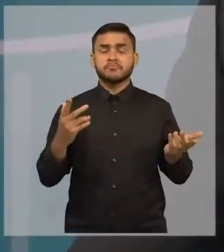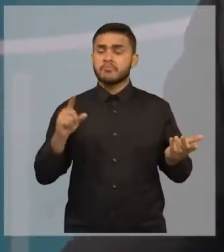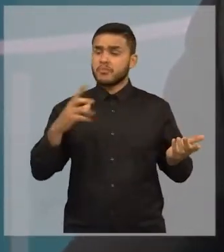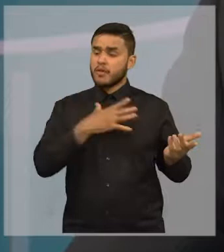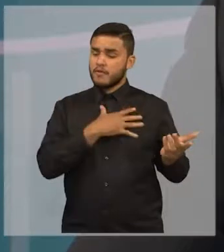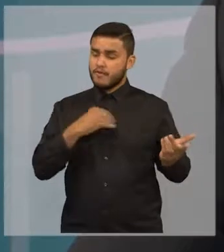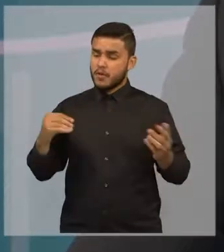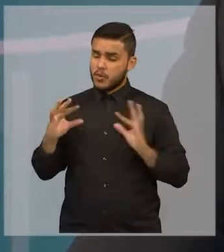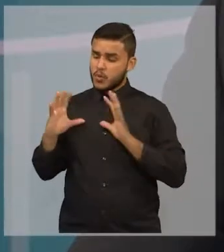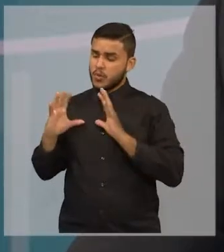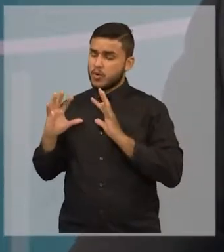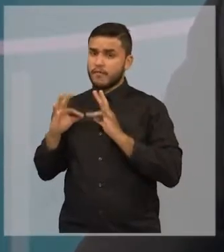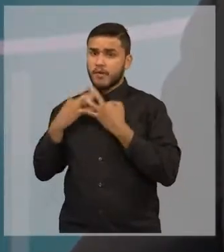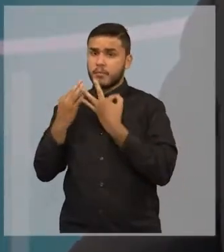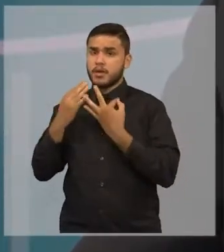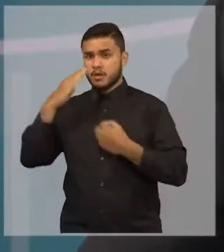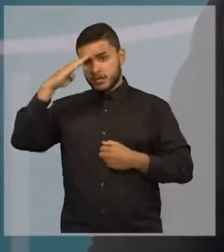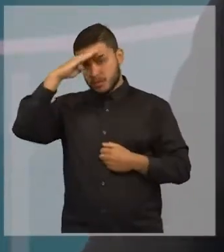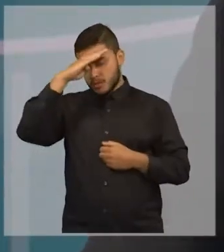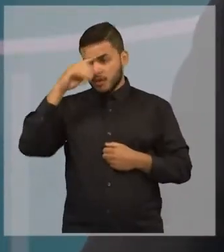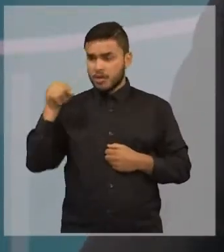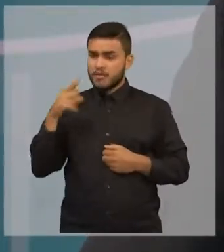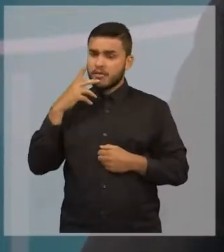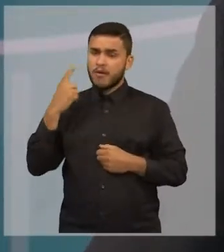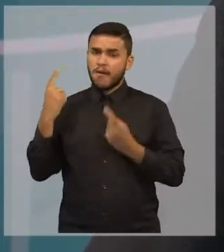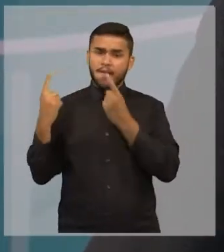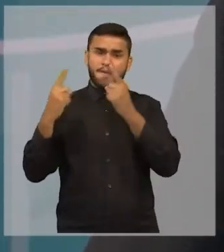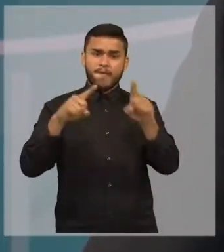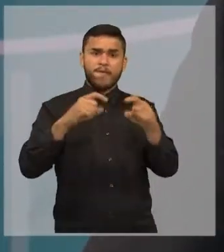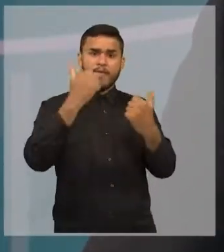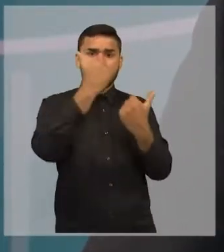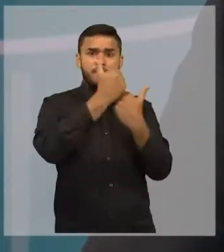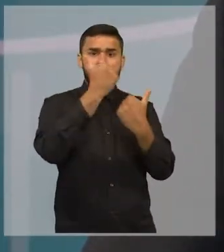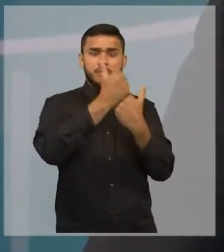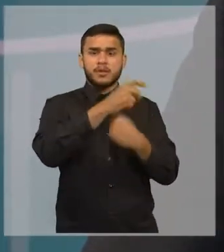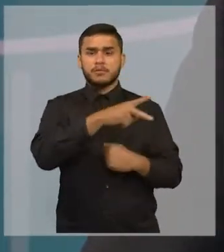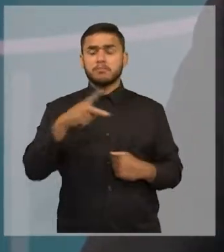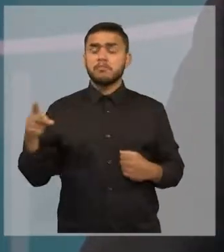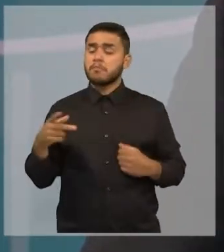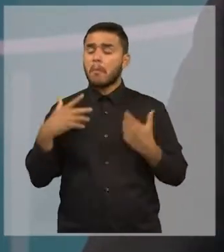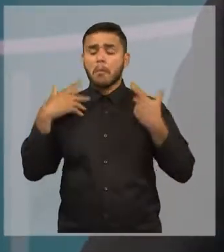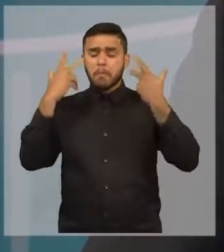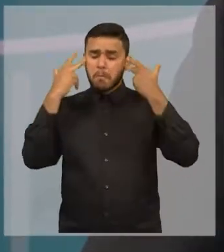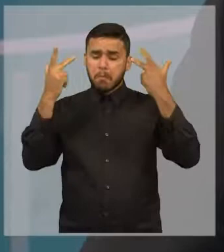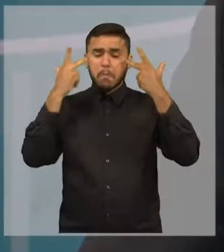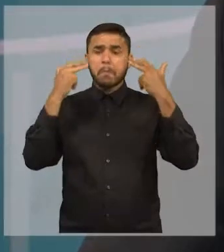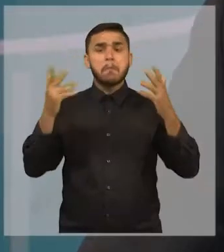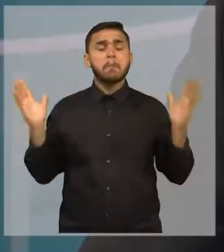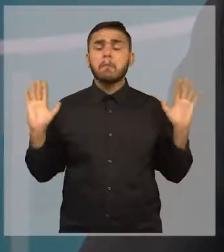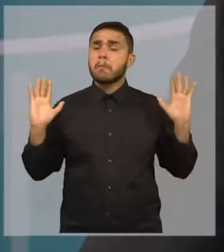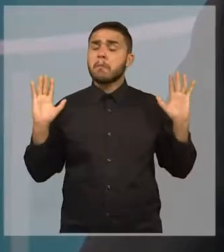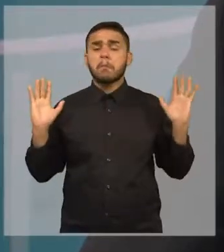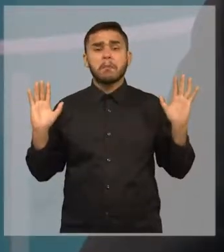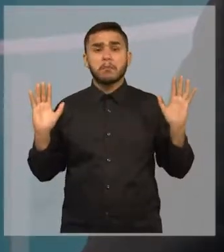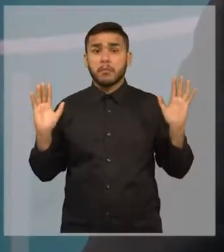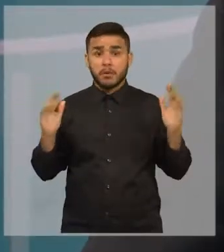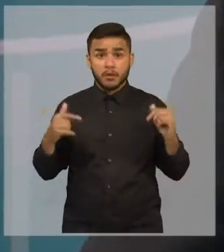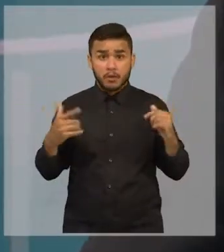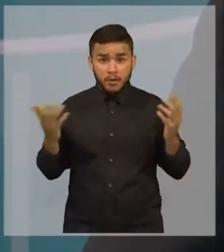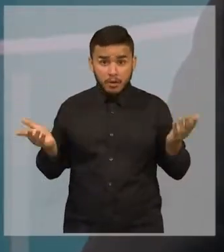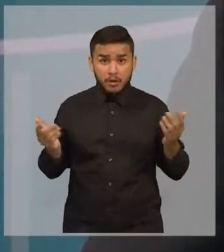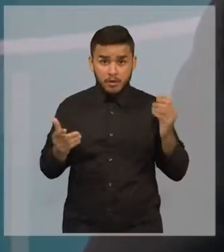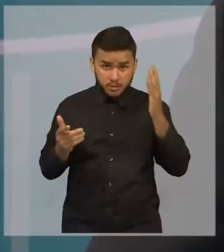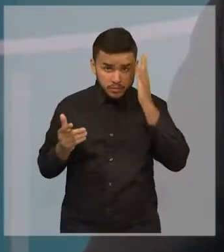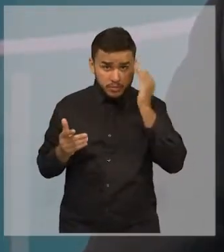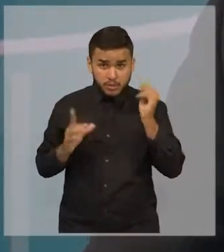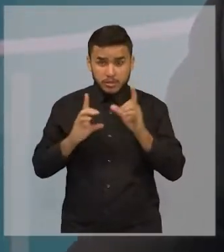falam contra os aliados dele, falam contra o vice-presidente e ele acha dar tudo por bom. Ele interpreta